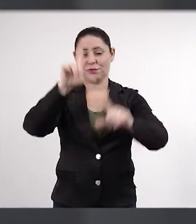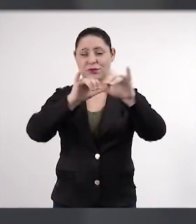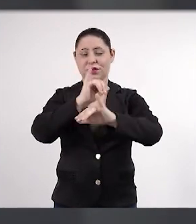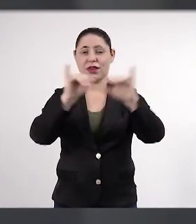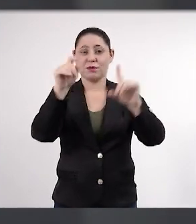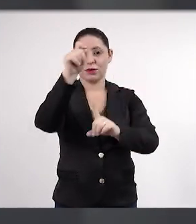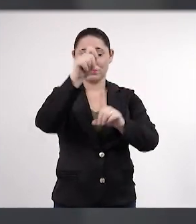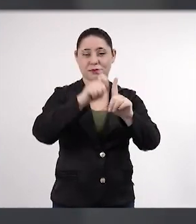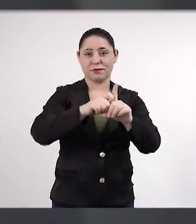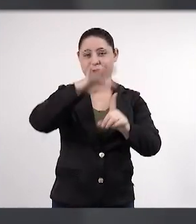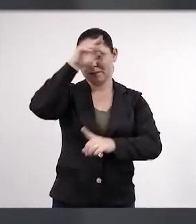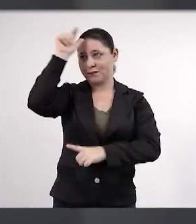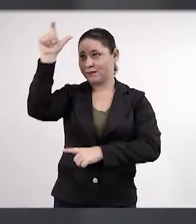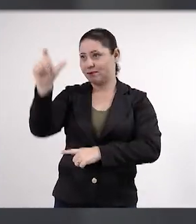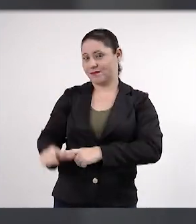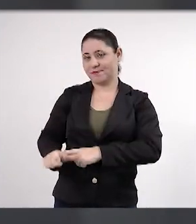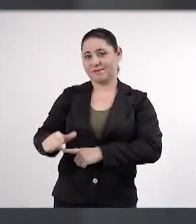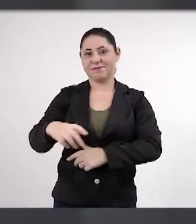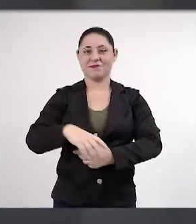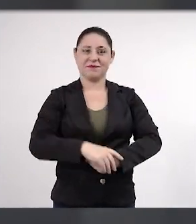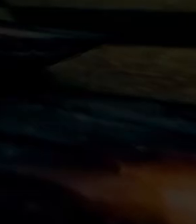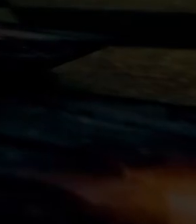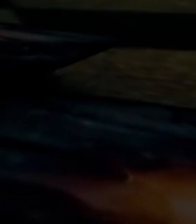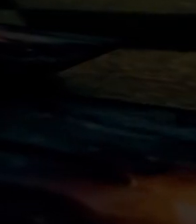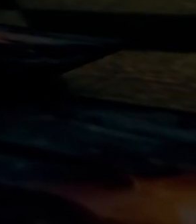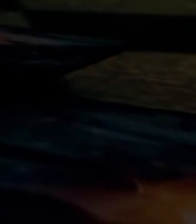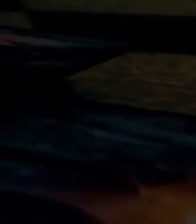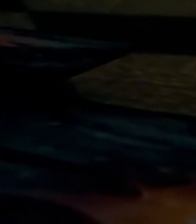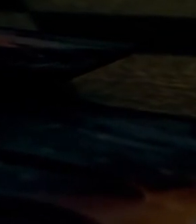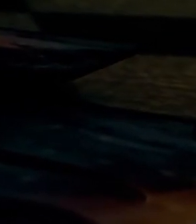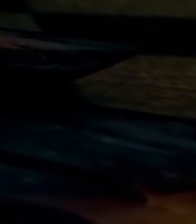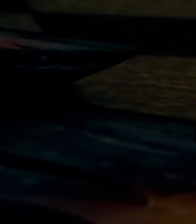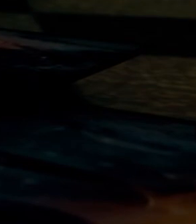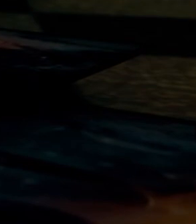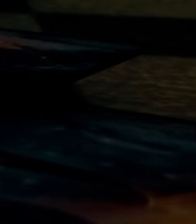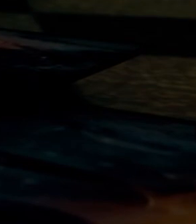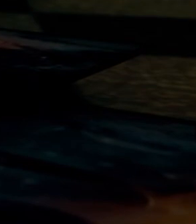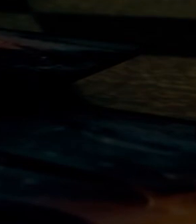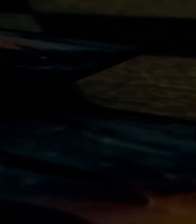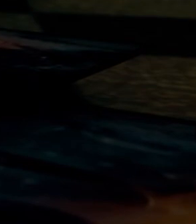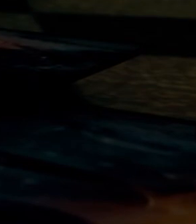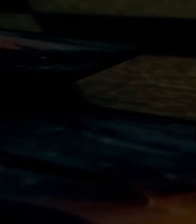intensidade no programa desse mês, Personalidades.